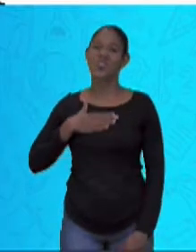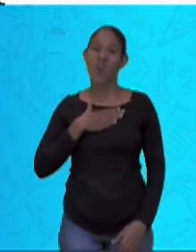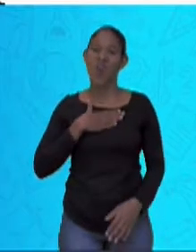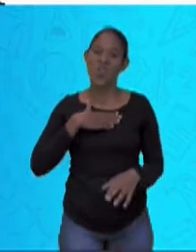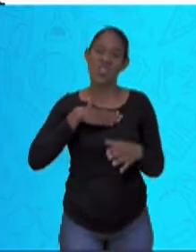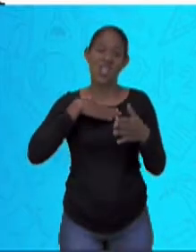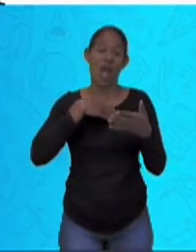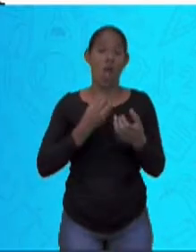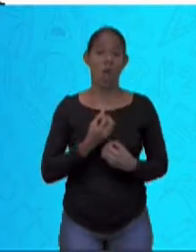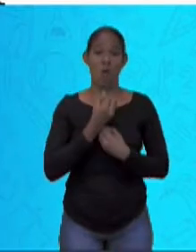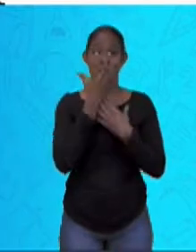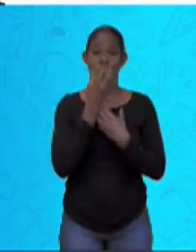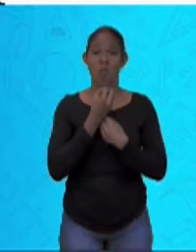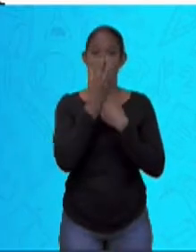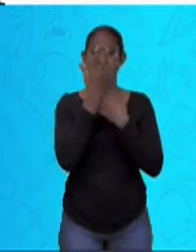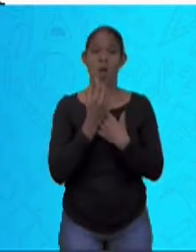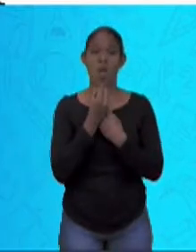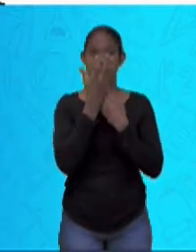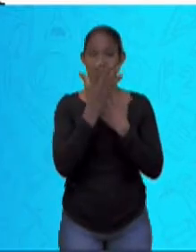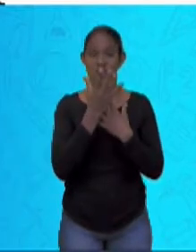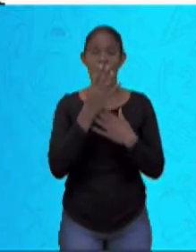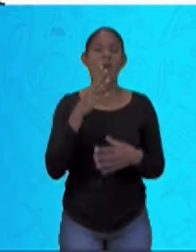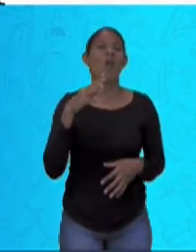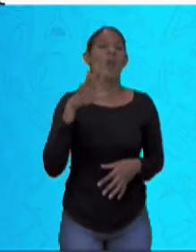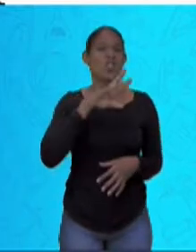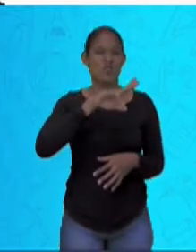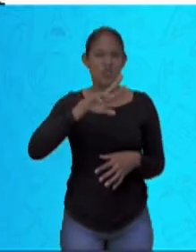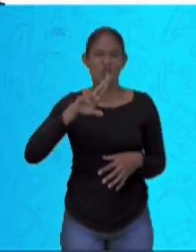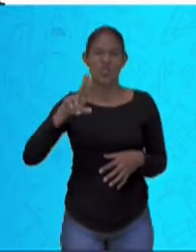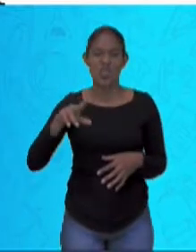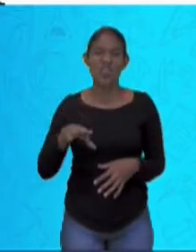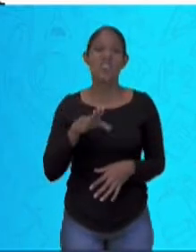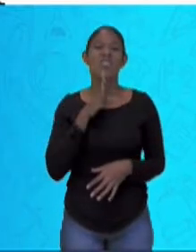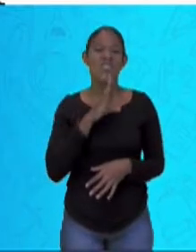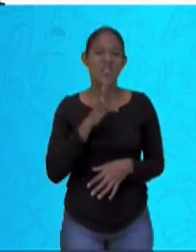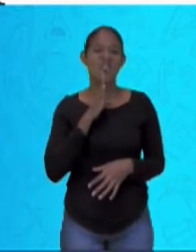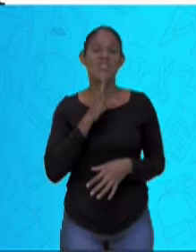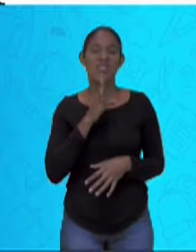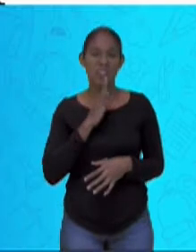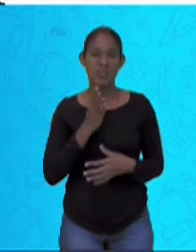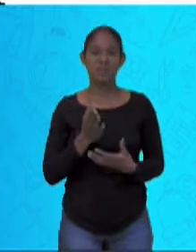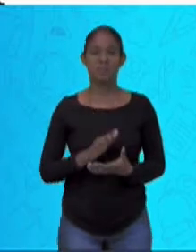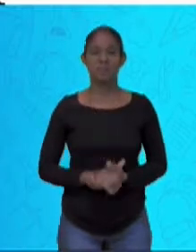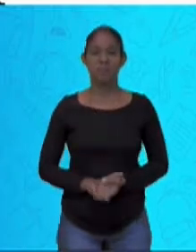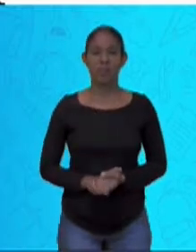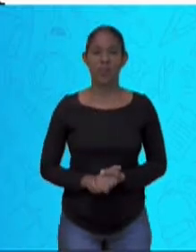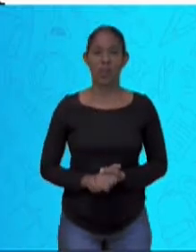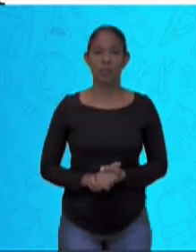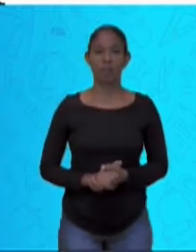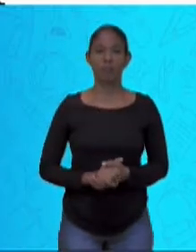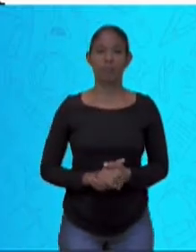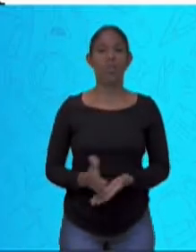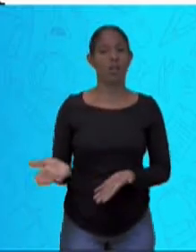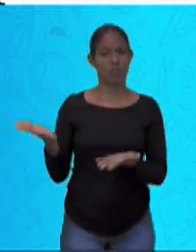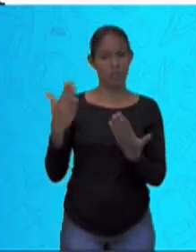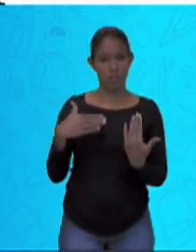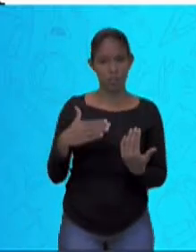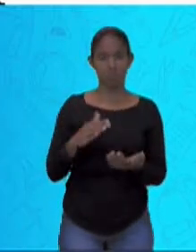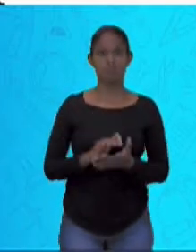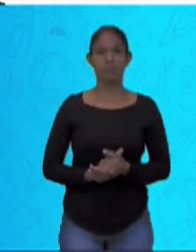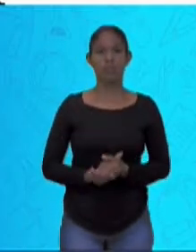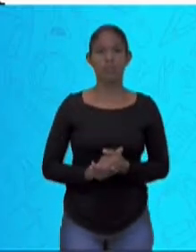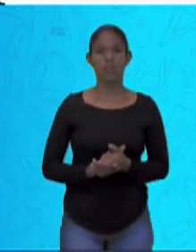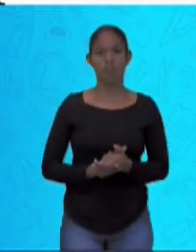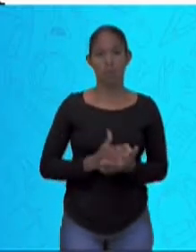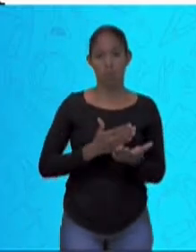diferenças entre poesia, poema e soneto. Então vamos lá.